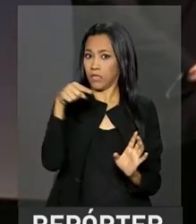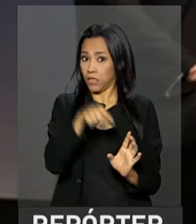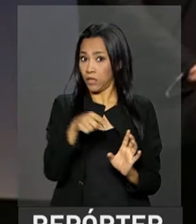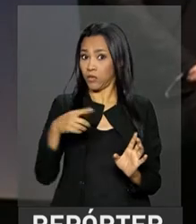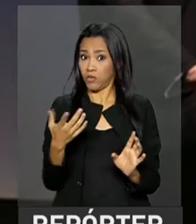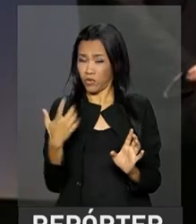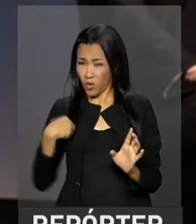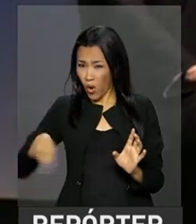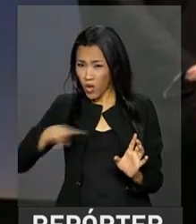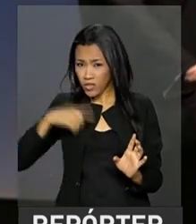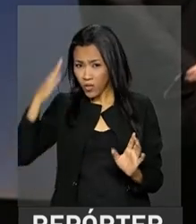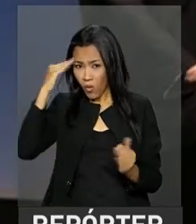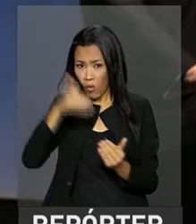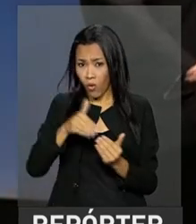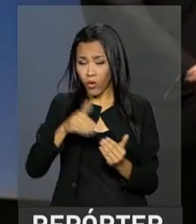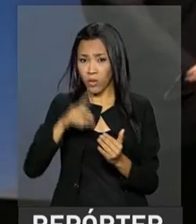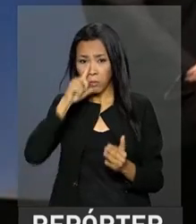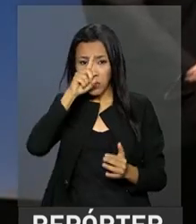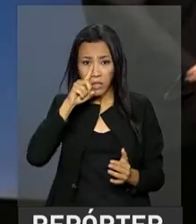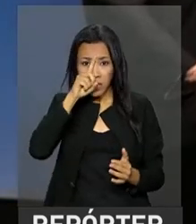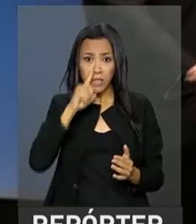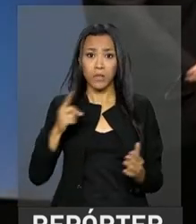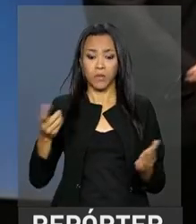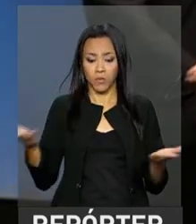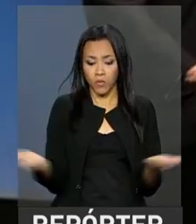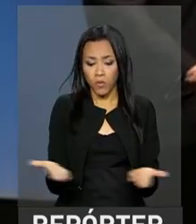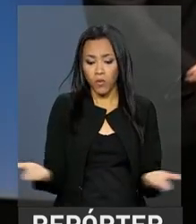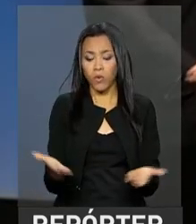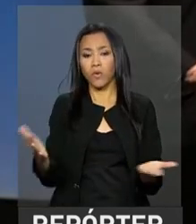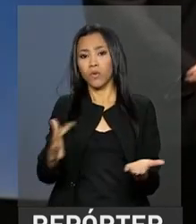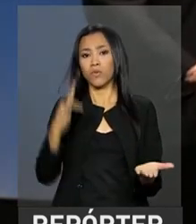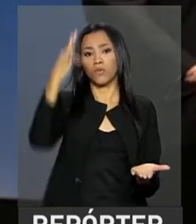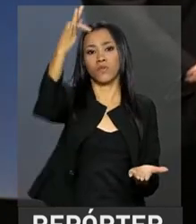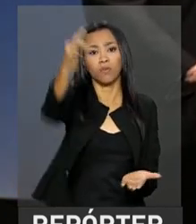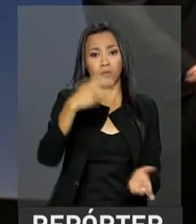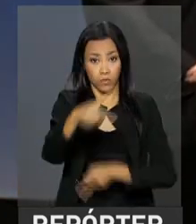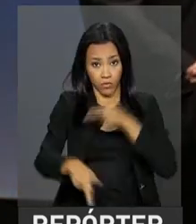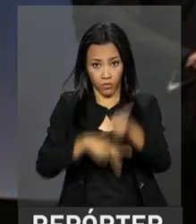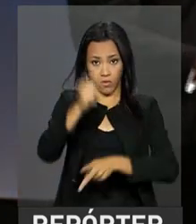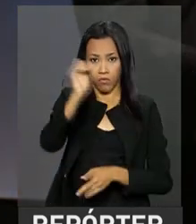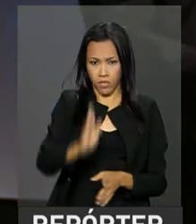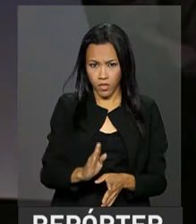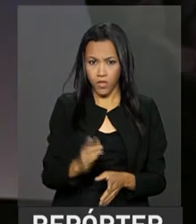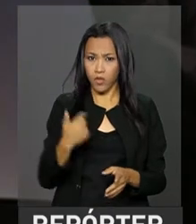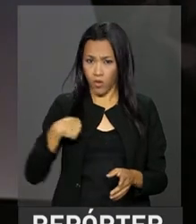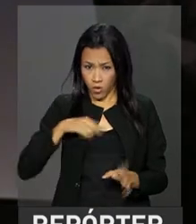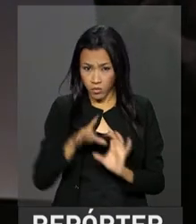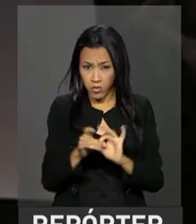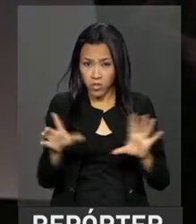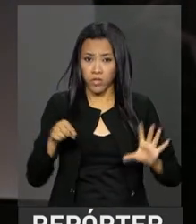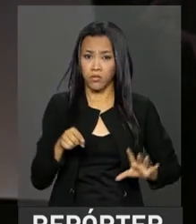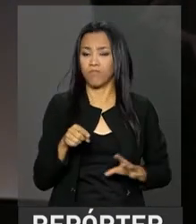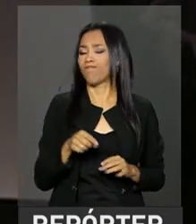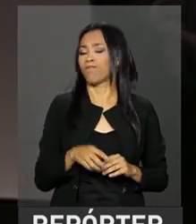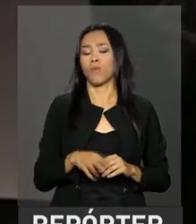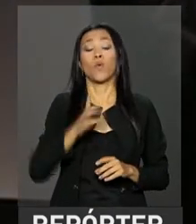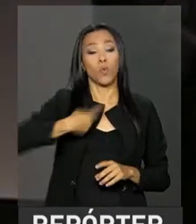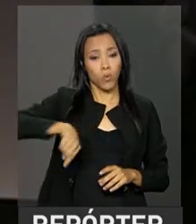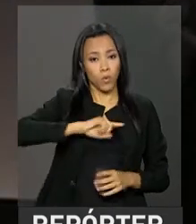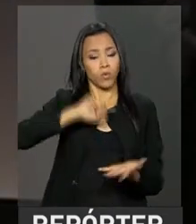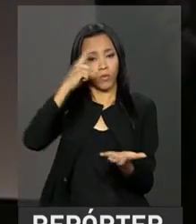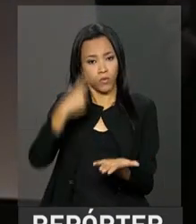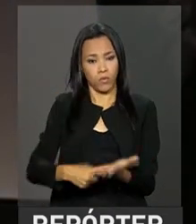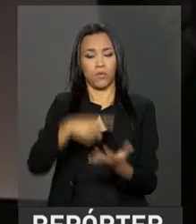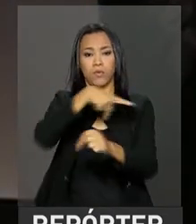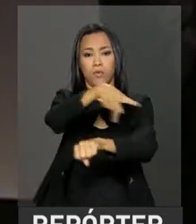risco o presente e o futuro dos brasileiros. Nosso compromisso com o